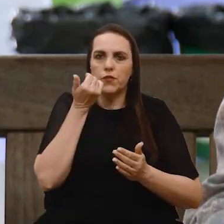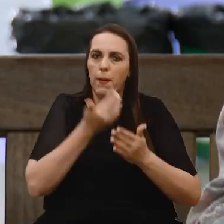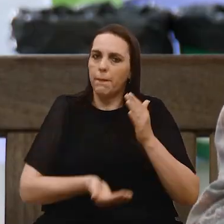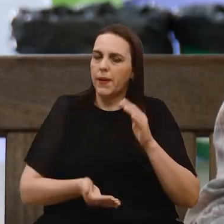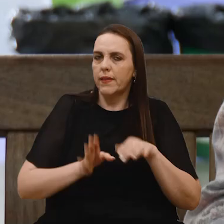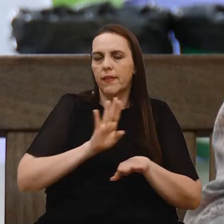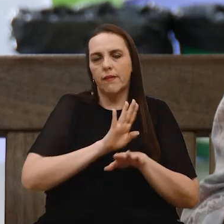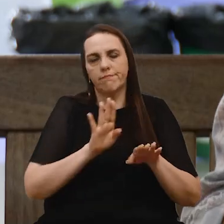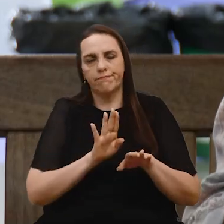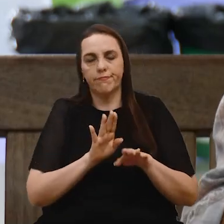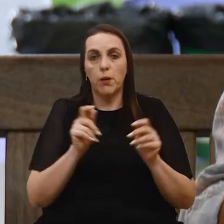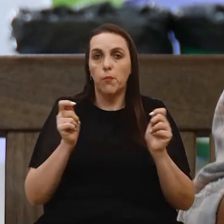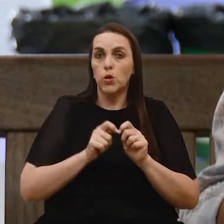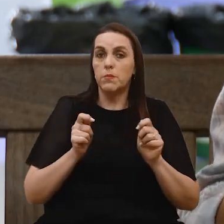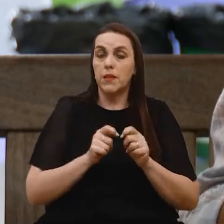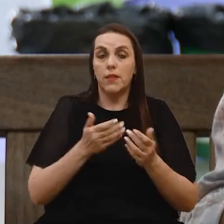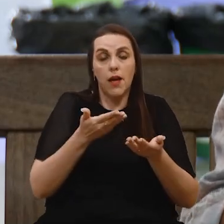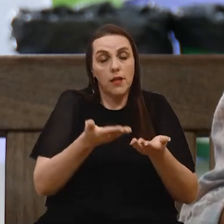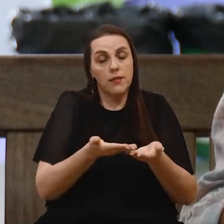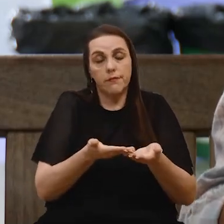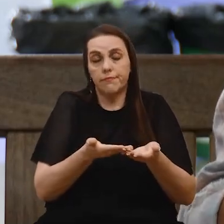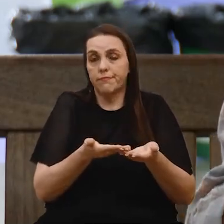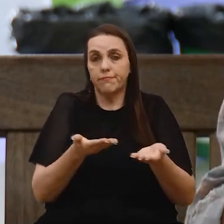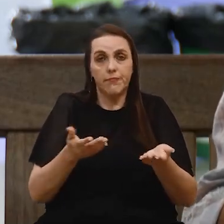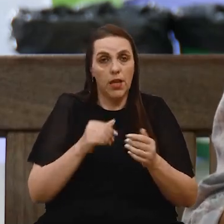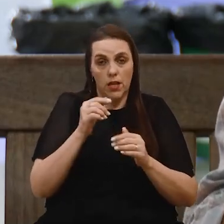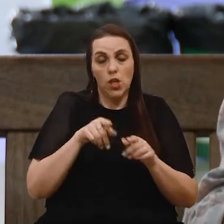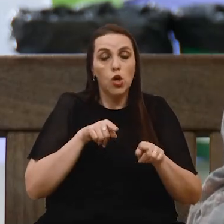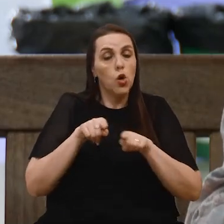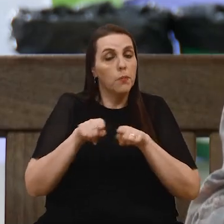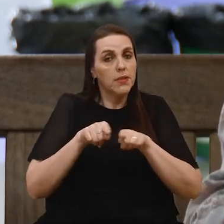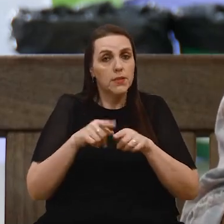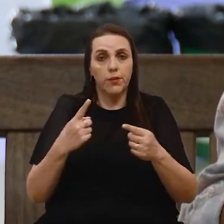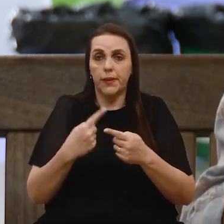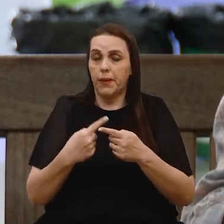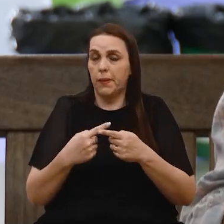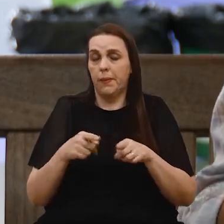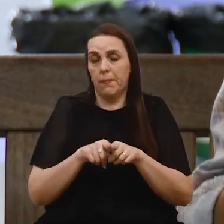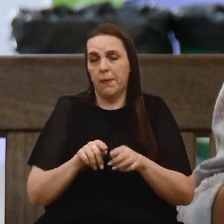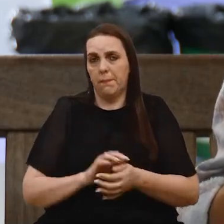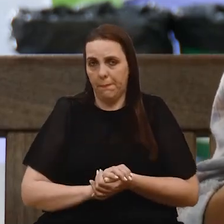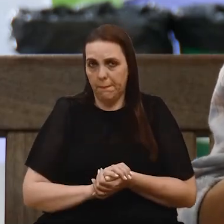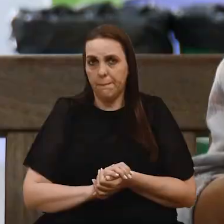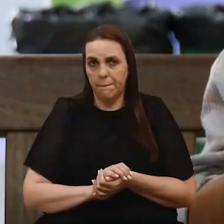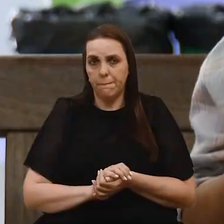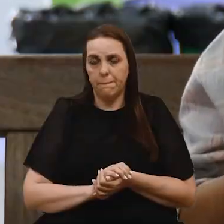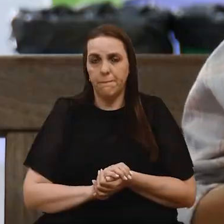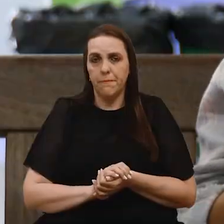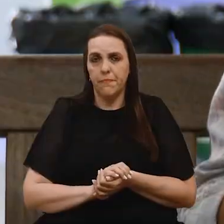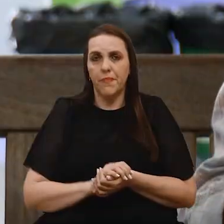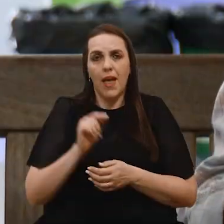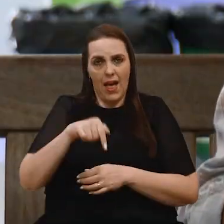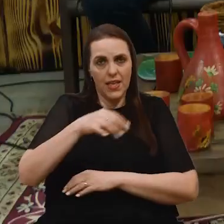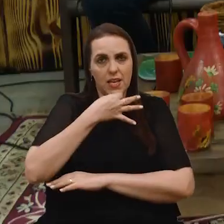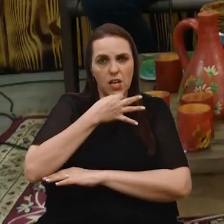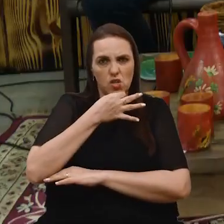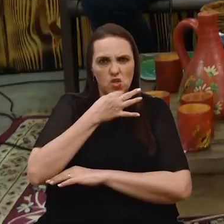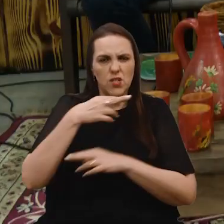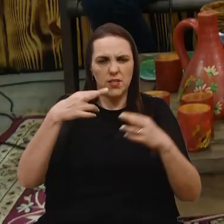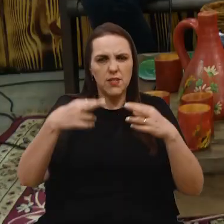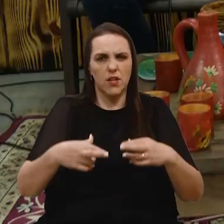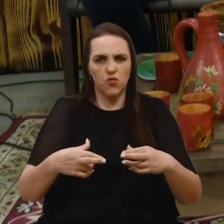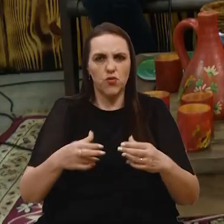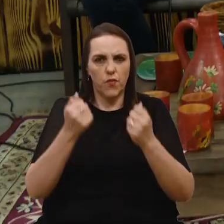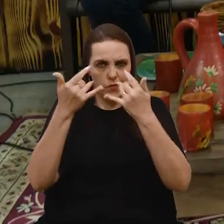perda no primeiro momento possam se tornarem competitivos, competir. E eu vou citar o nosso caso aqui de Caxias